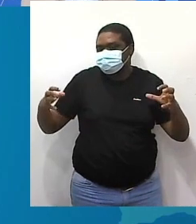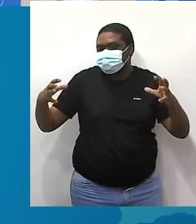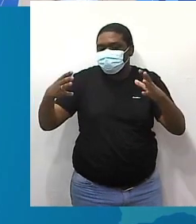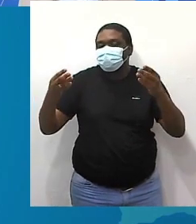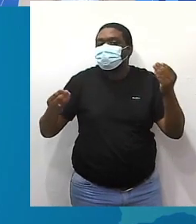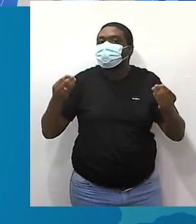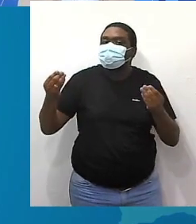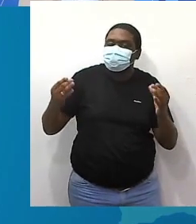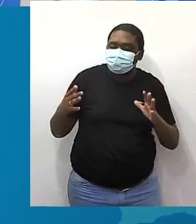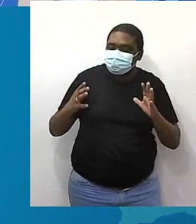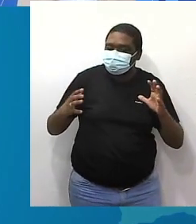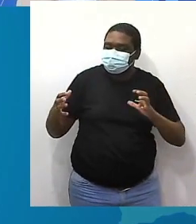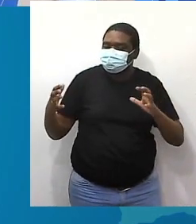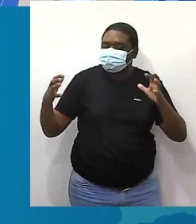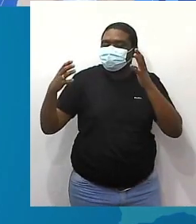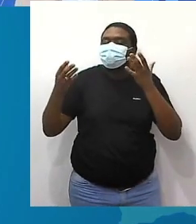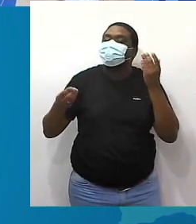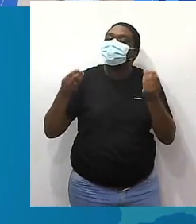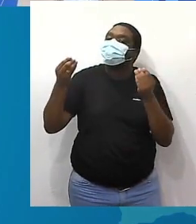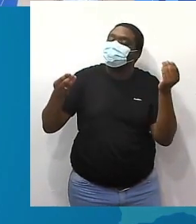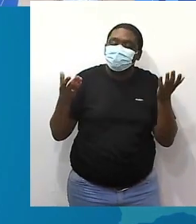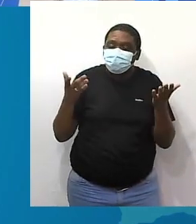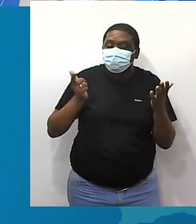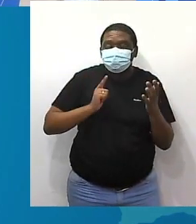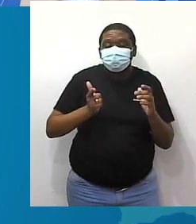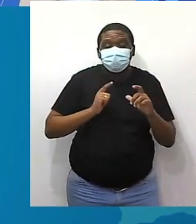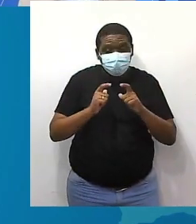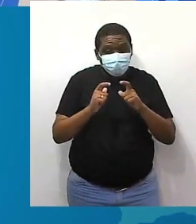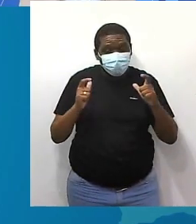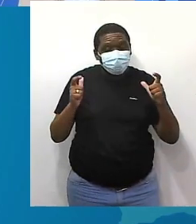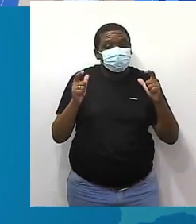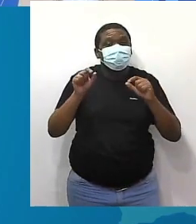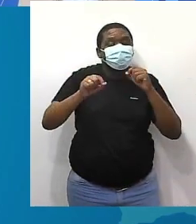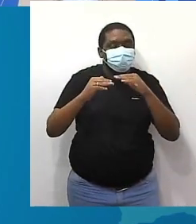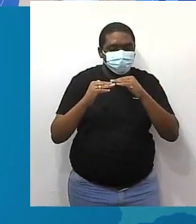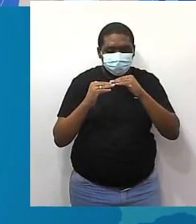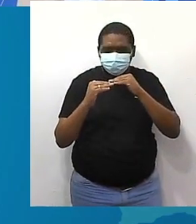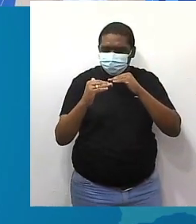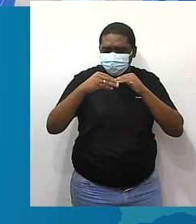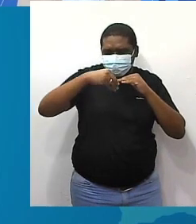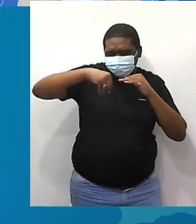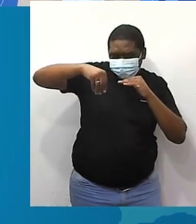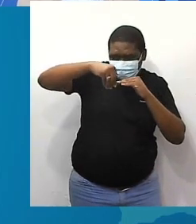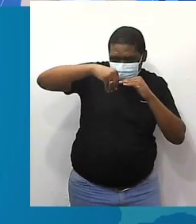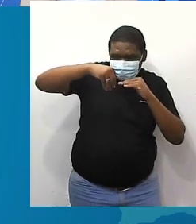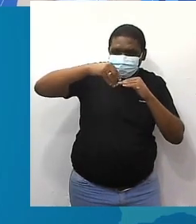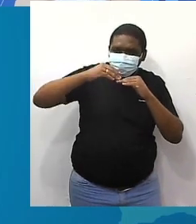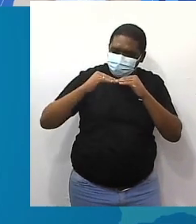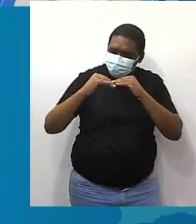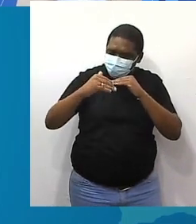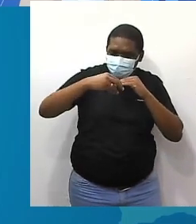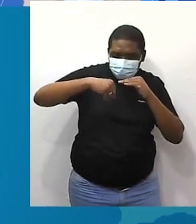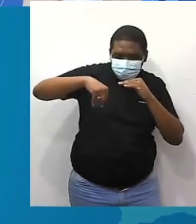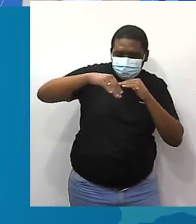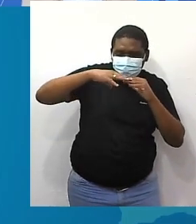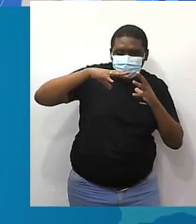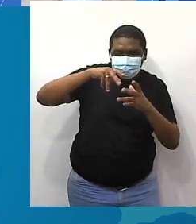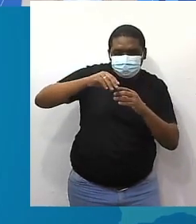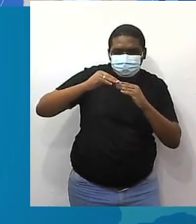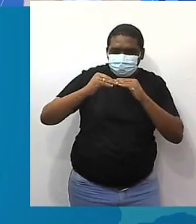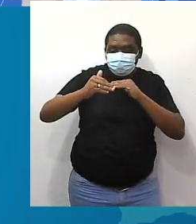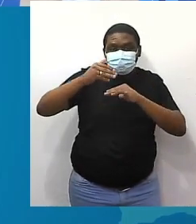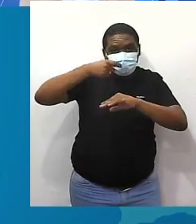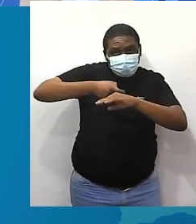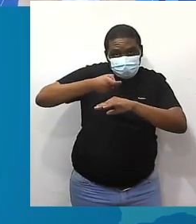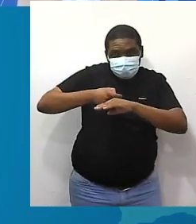ali, presentes em sua maioria na litosfera, que é uma camada que é sólida do nosso planeta